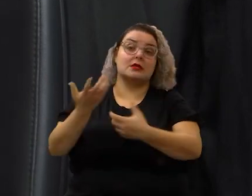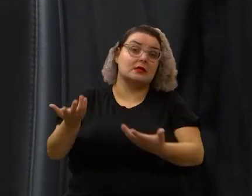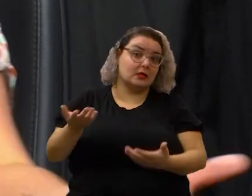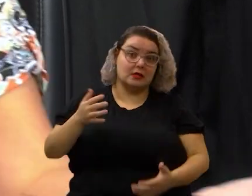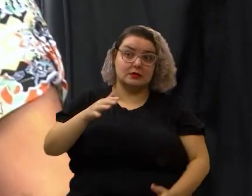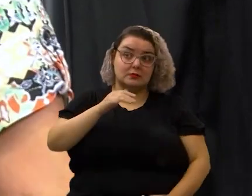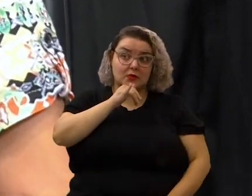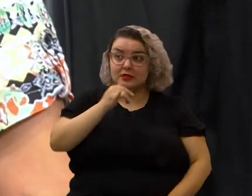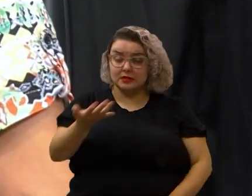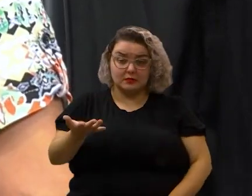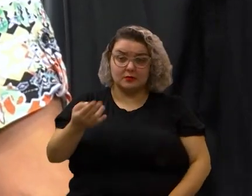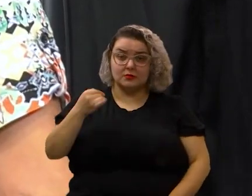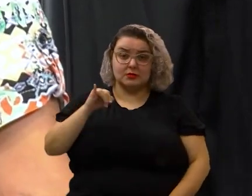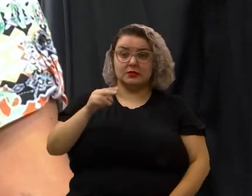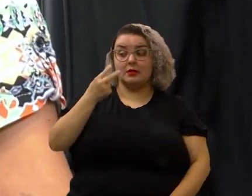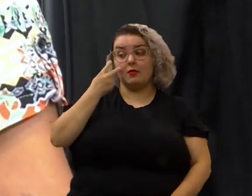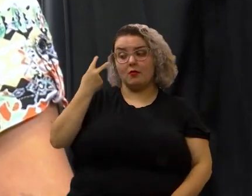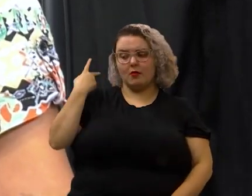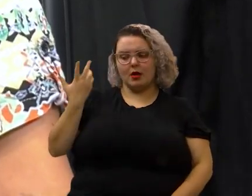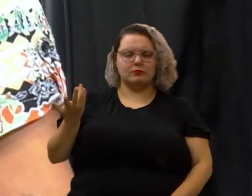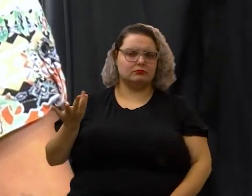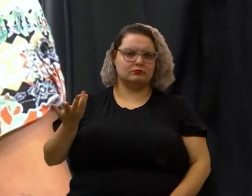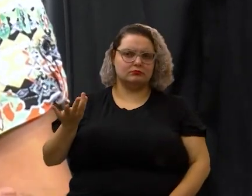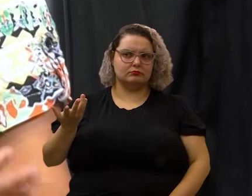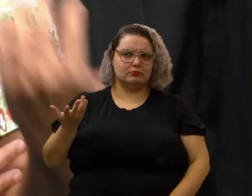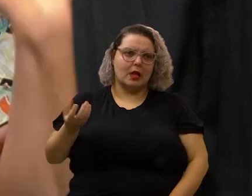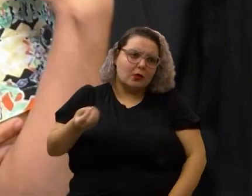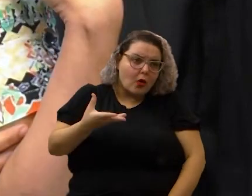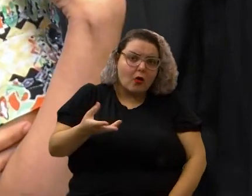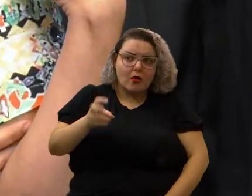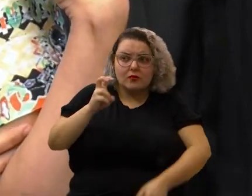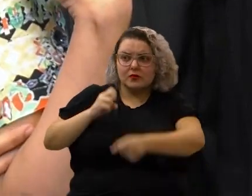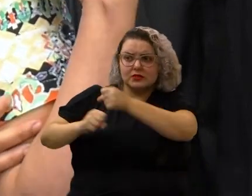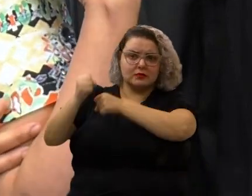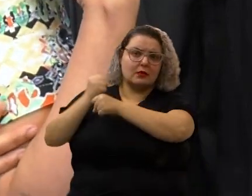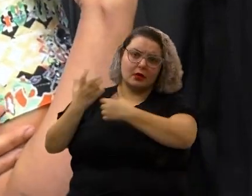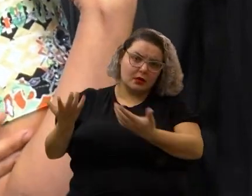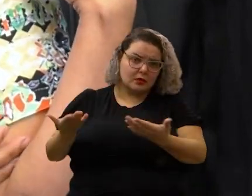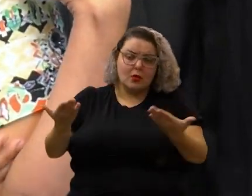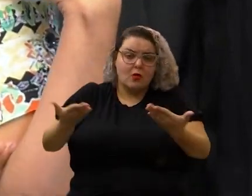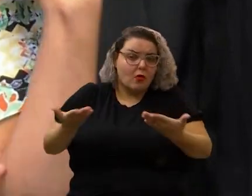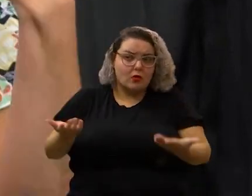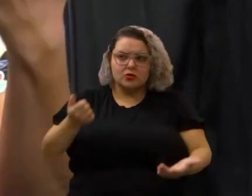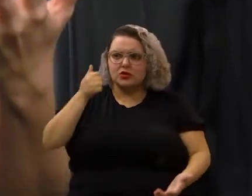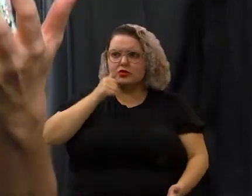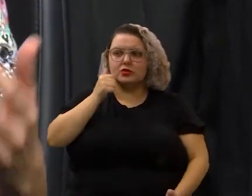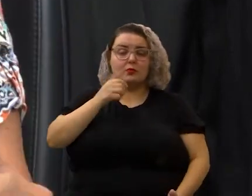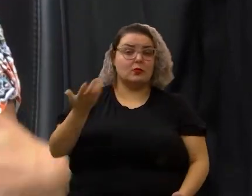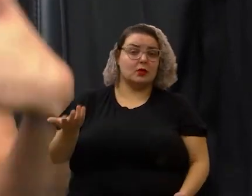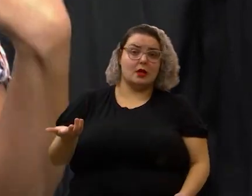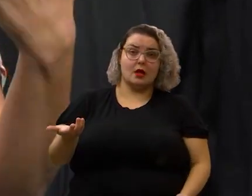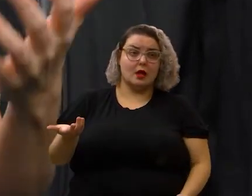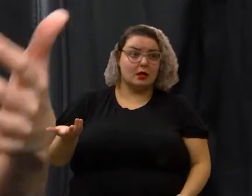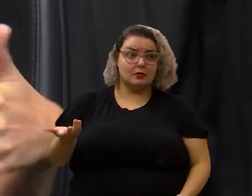há 5 anos atrás. Se a gente for olhar para o recente, né? Um passado muito recente. Hoje,